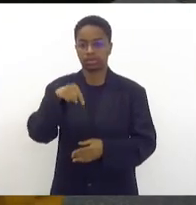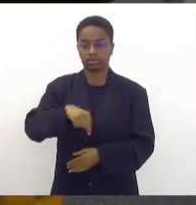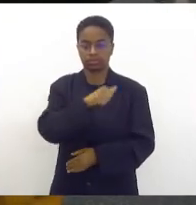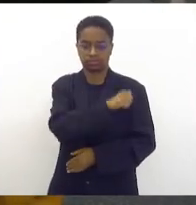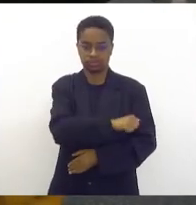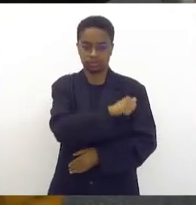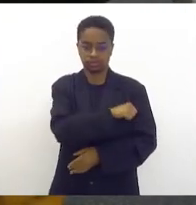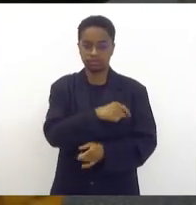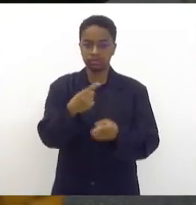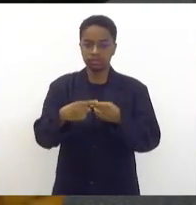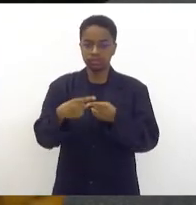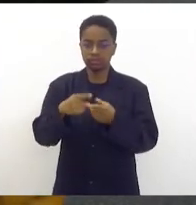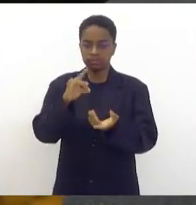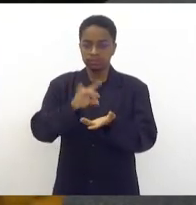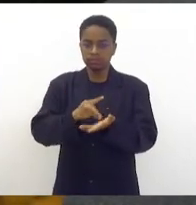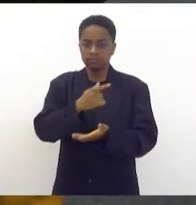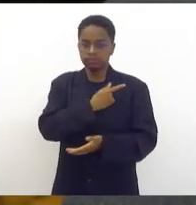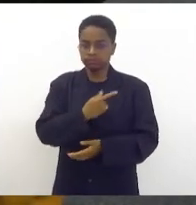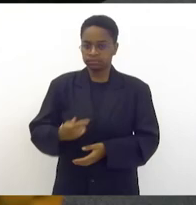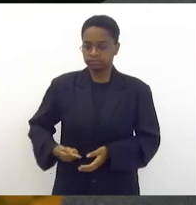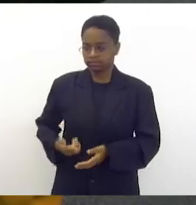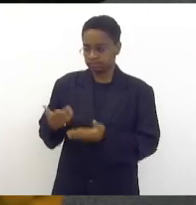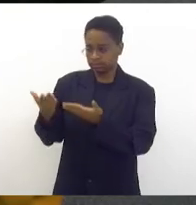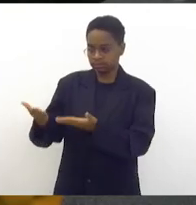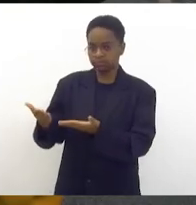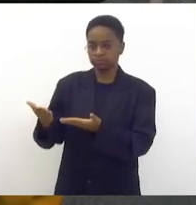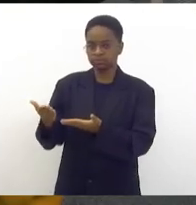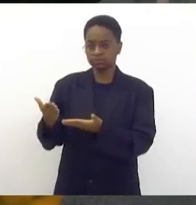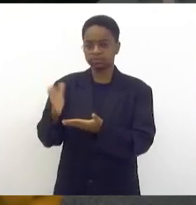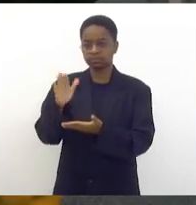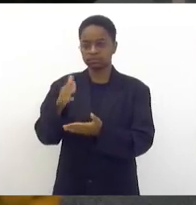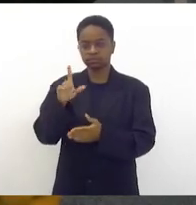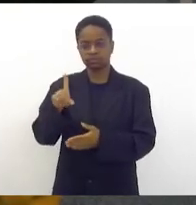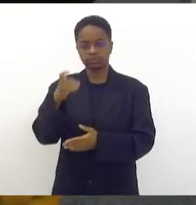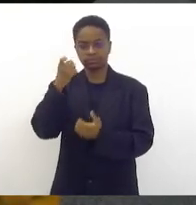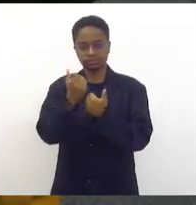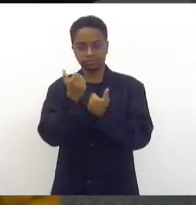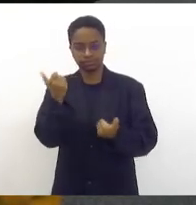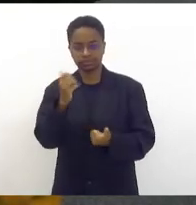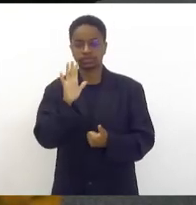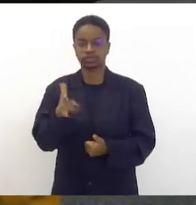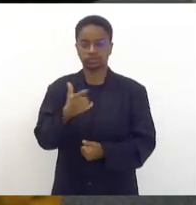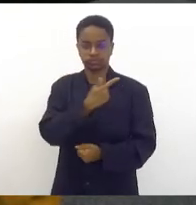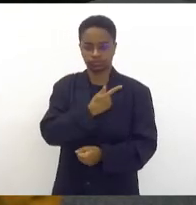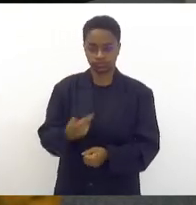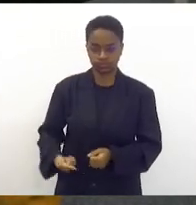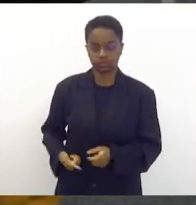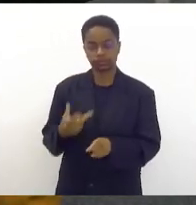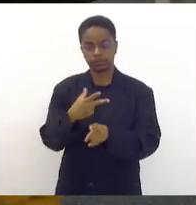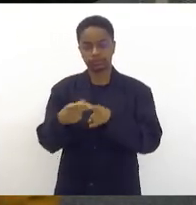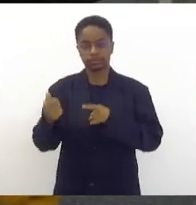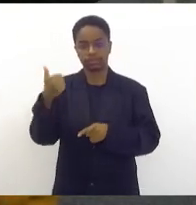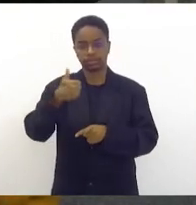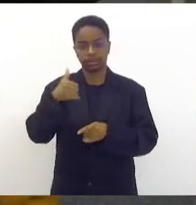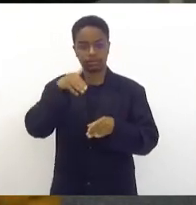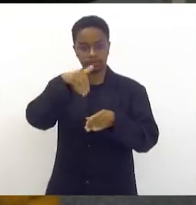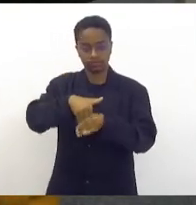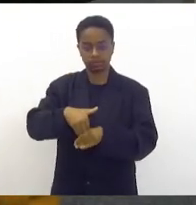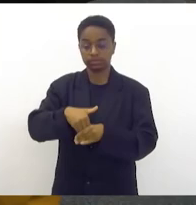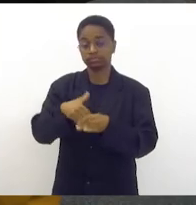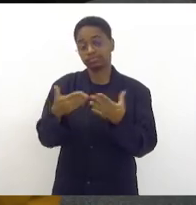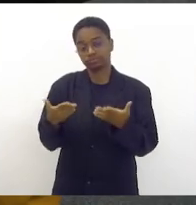Janeiro. Porque o governador foi vice, foi governador, ganhou no primeiro turno. Não